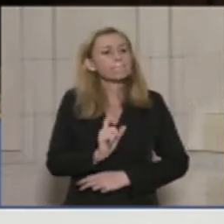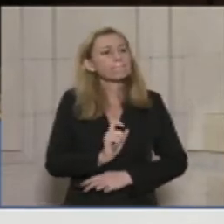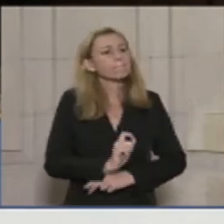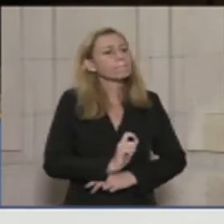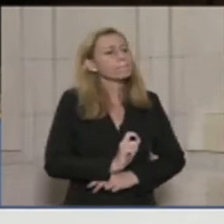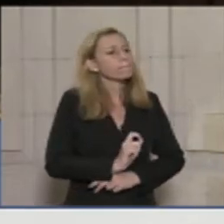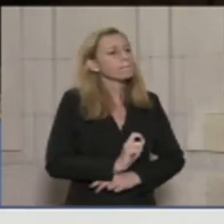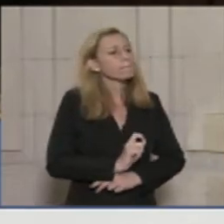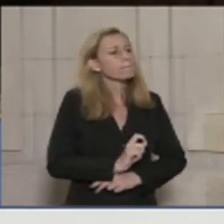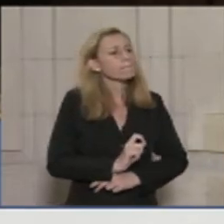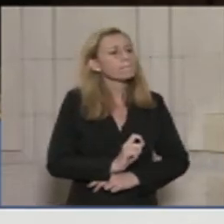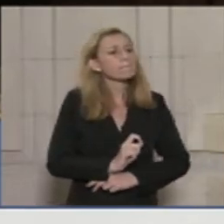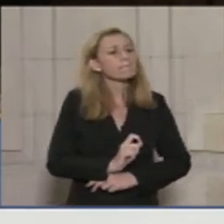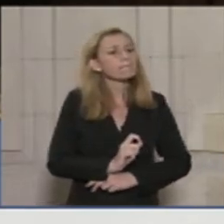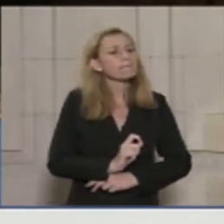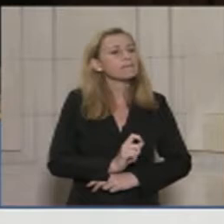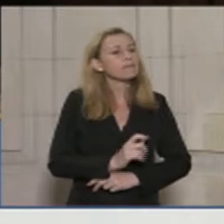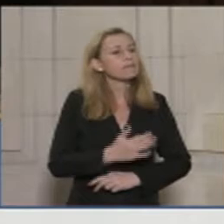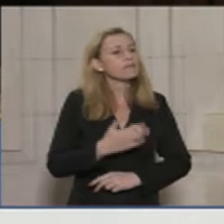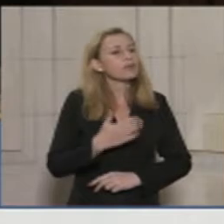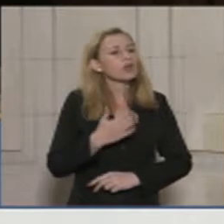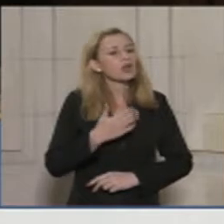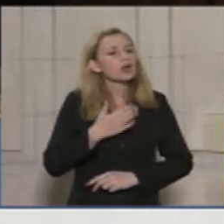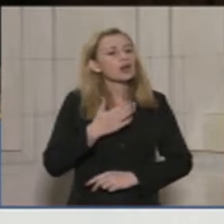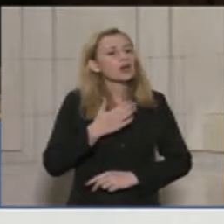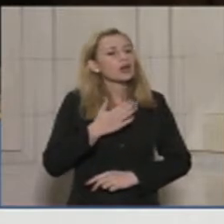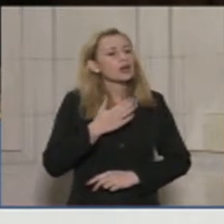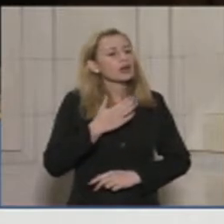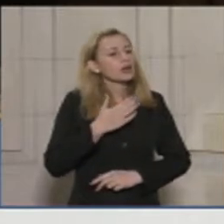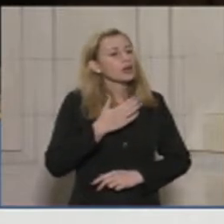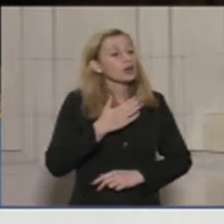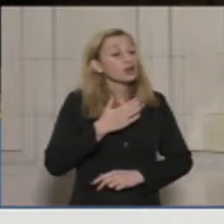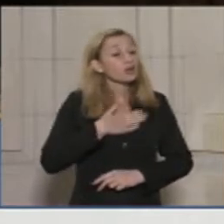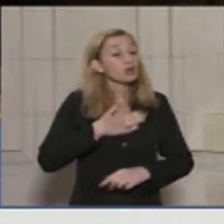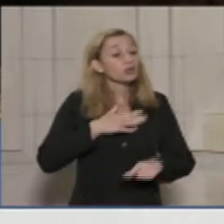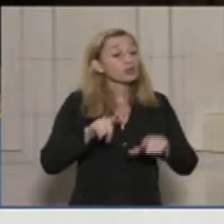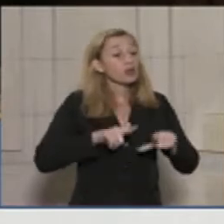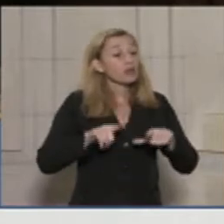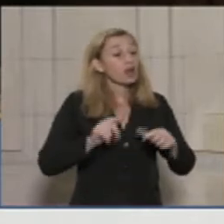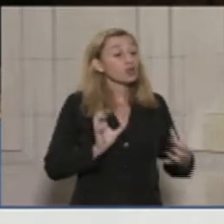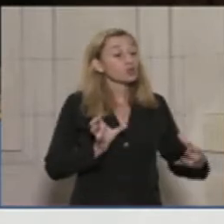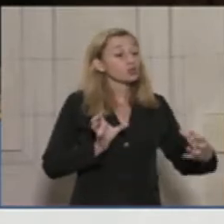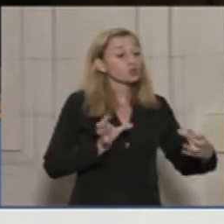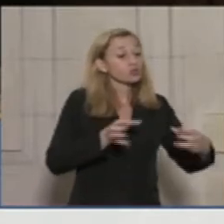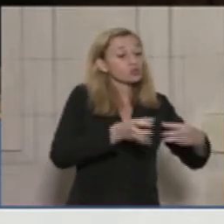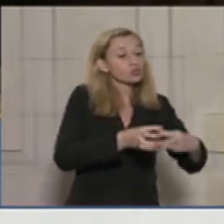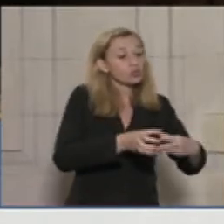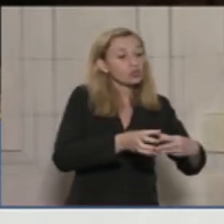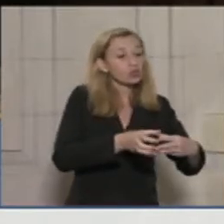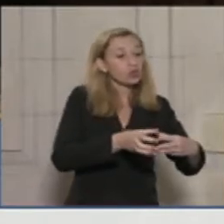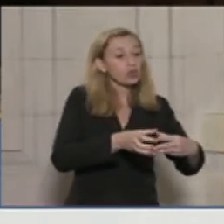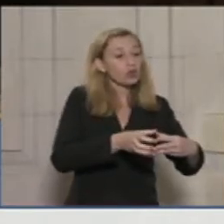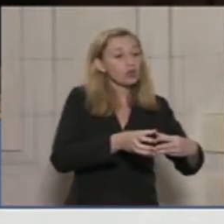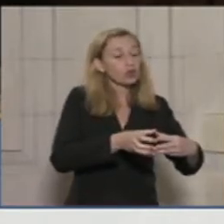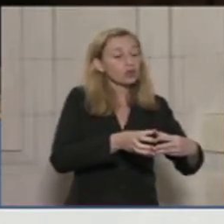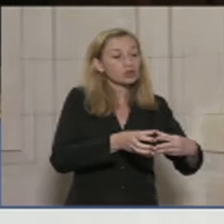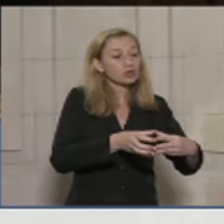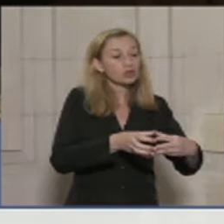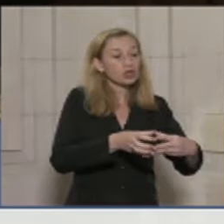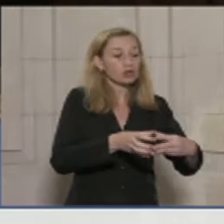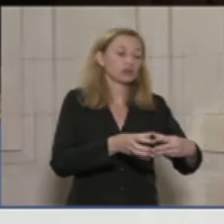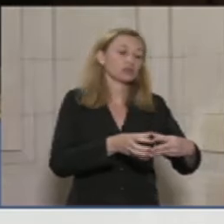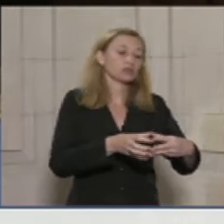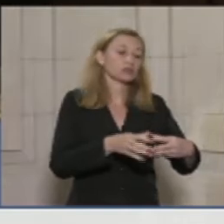a minha participação na 63ª sessão da Comissão da ONU sobre a situação das